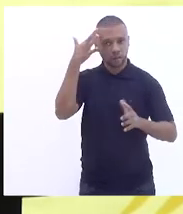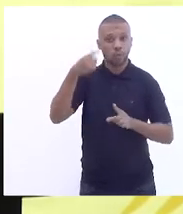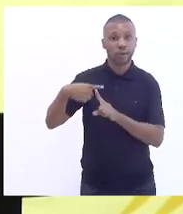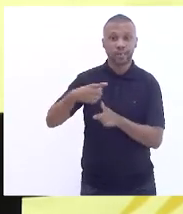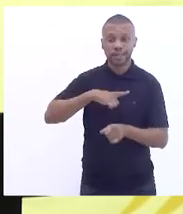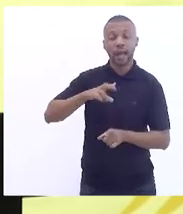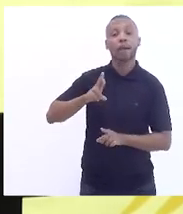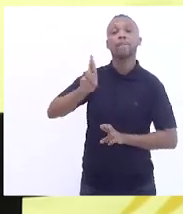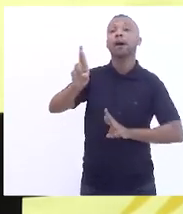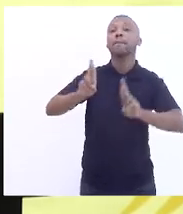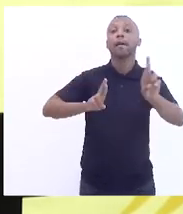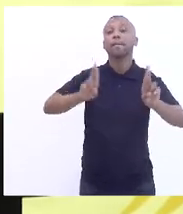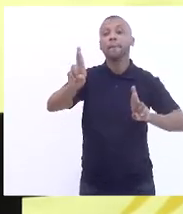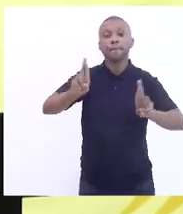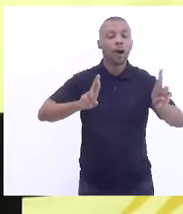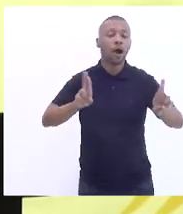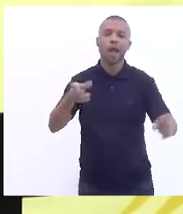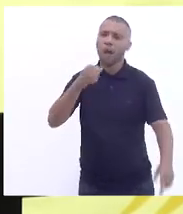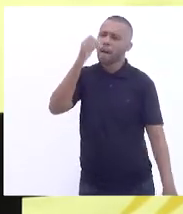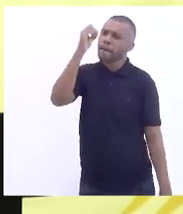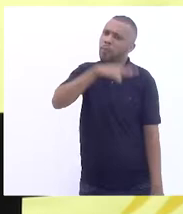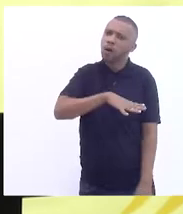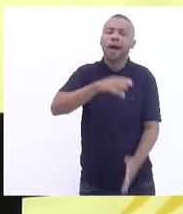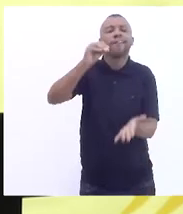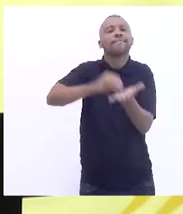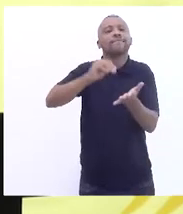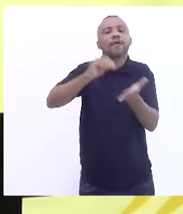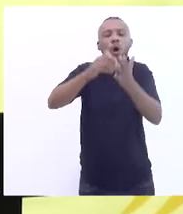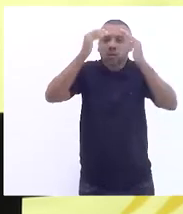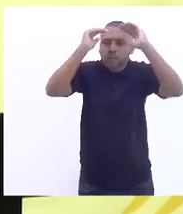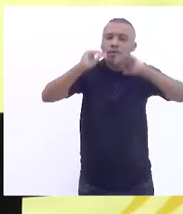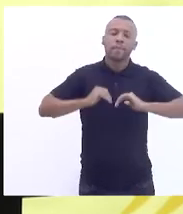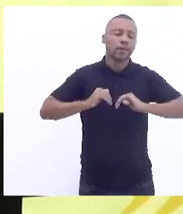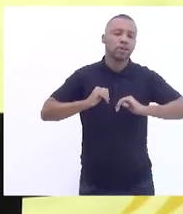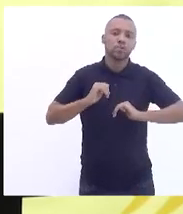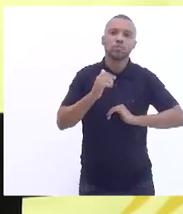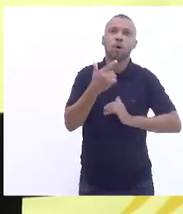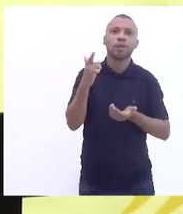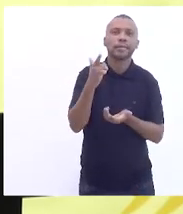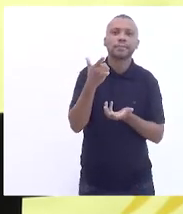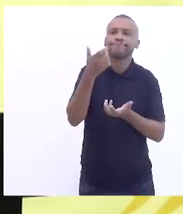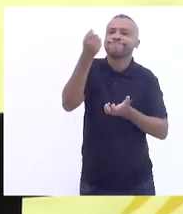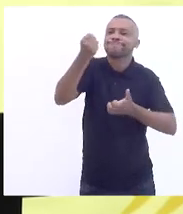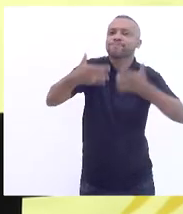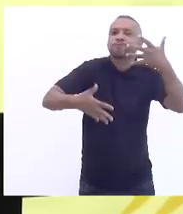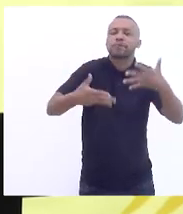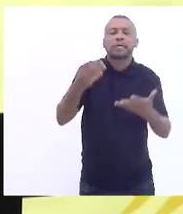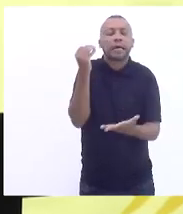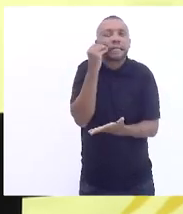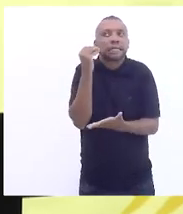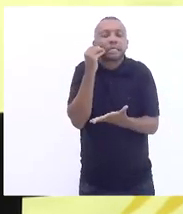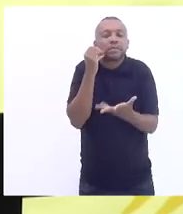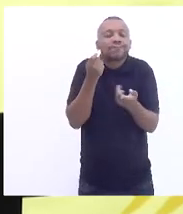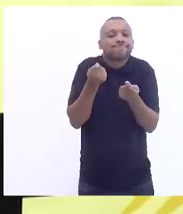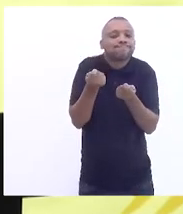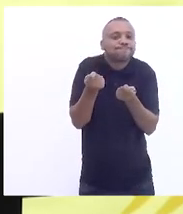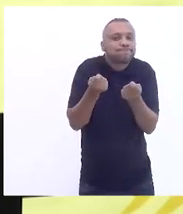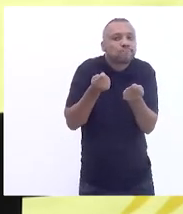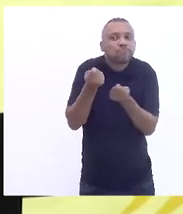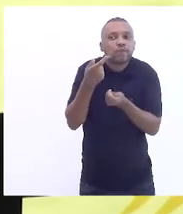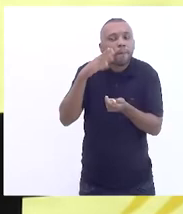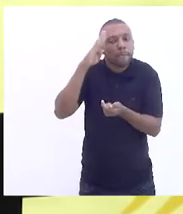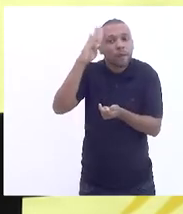representação é um desrespeito né não tem outras palavras eu tô até tentando aqui ponderar